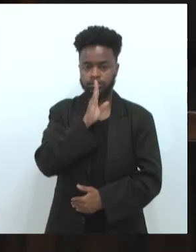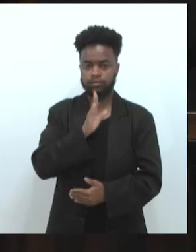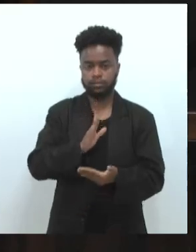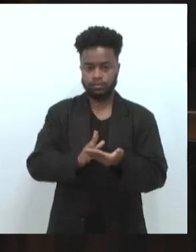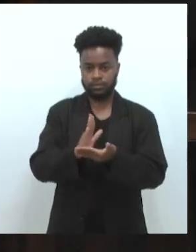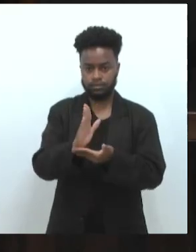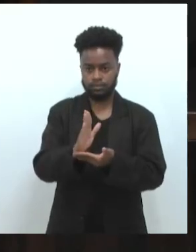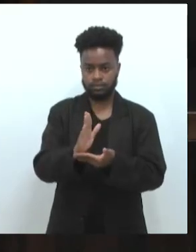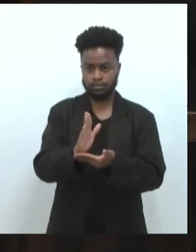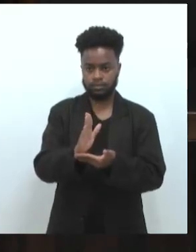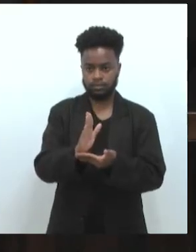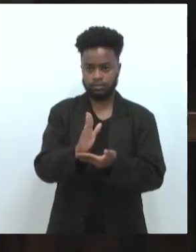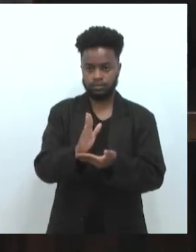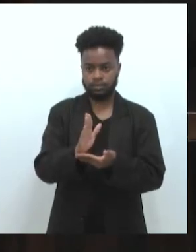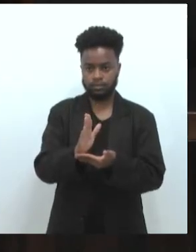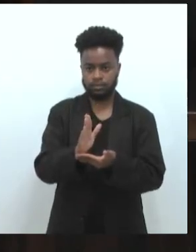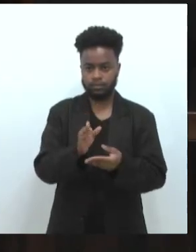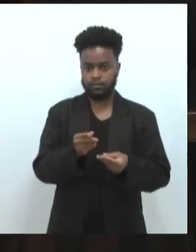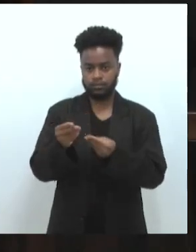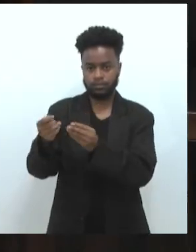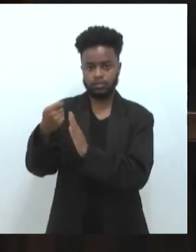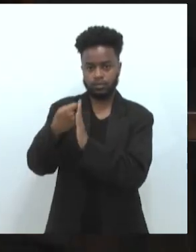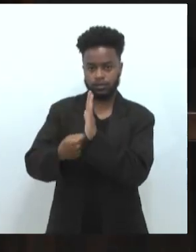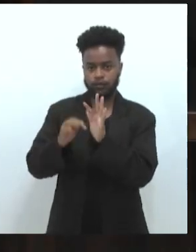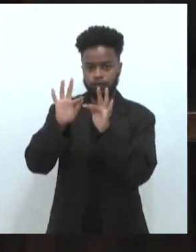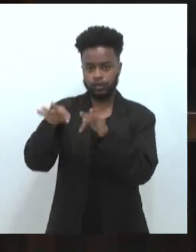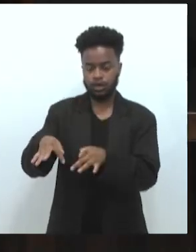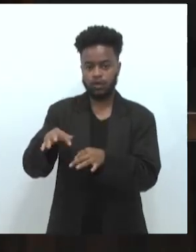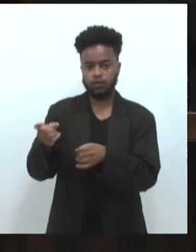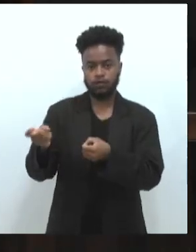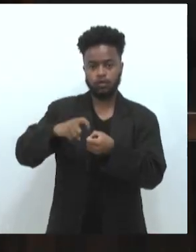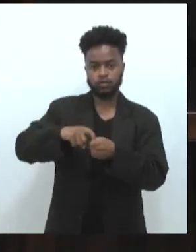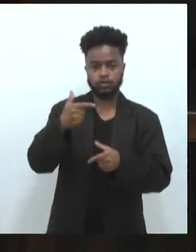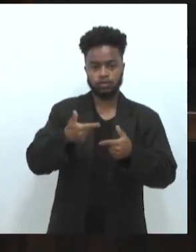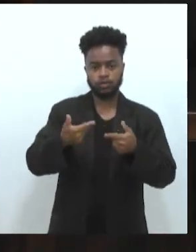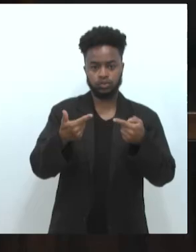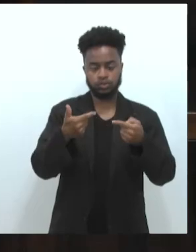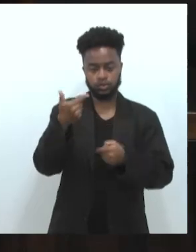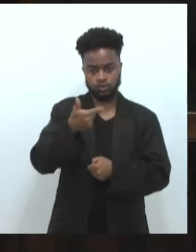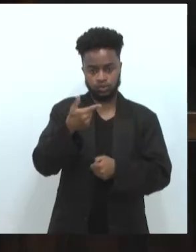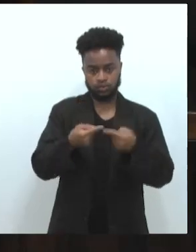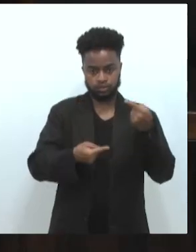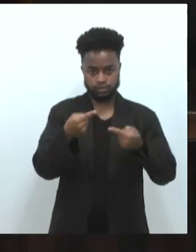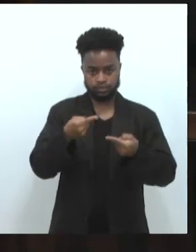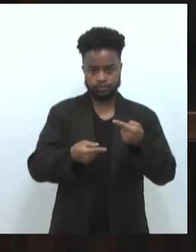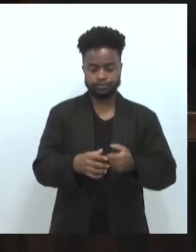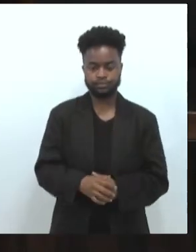aprovado. Vai a redação do vencido para a segunda discussão.